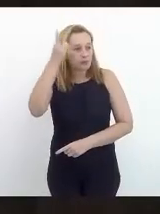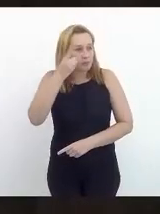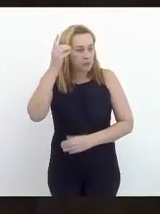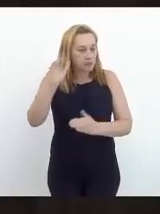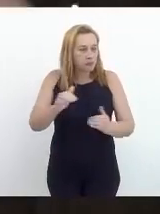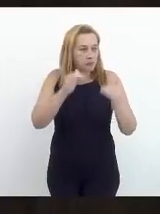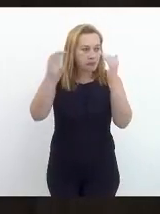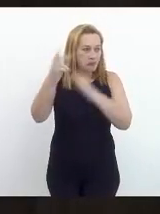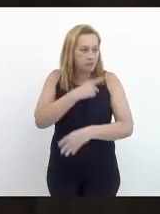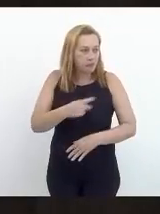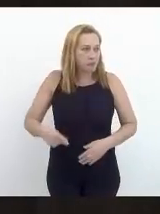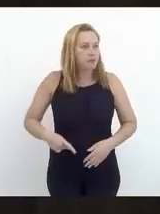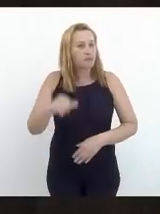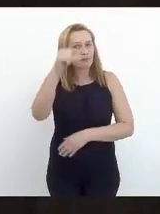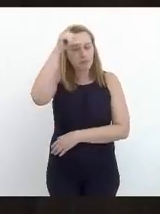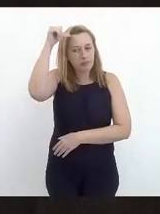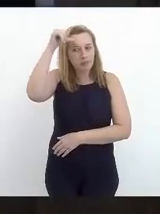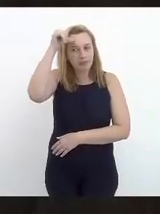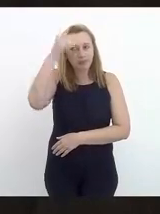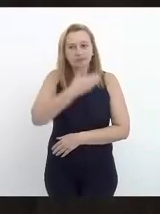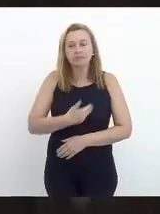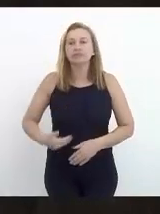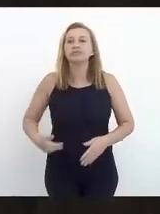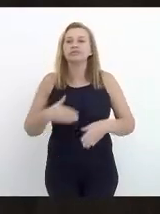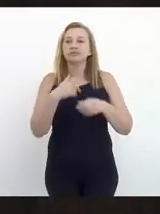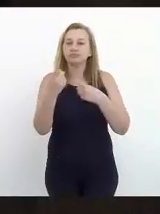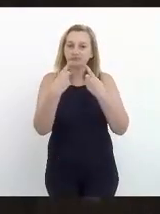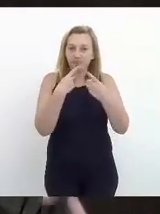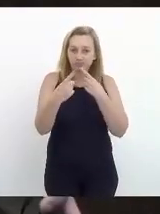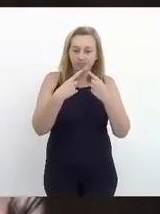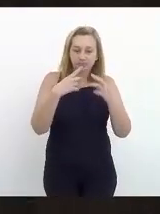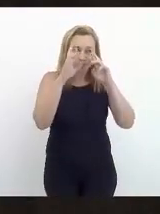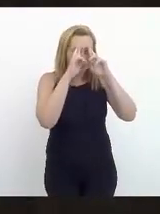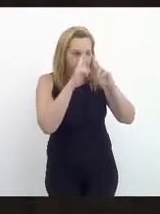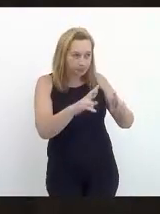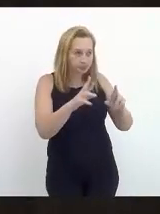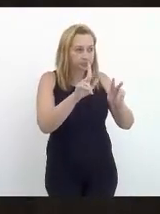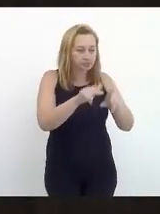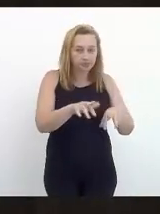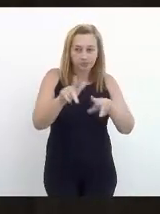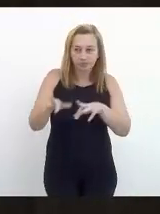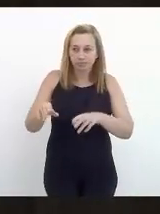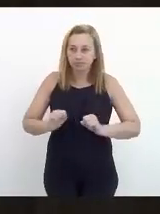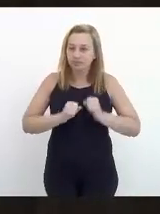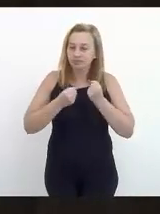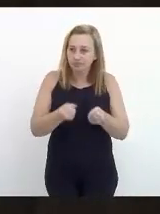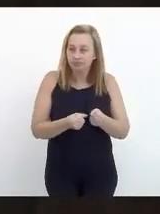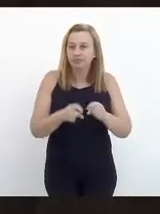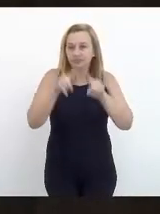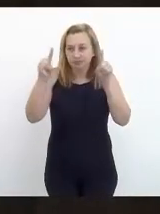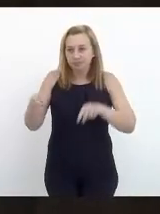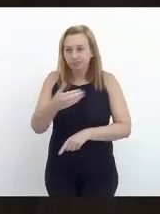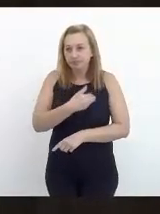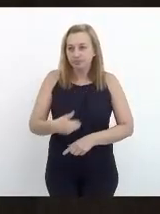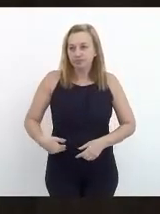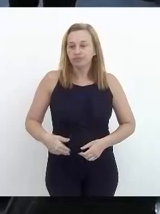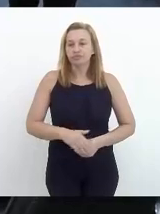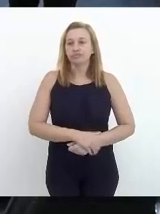Excelência, do governador Cláudio Castro, do amplo diálogo, respeitando as diferenças e defendendo o servidor